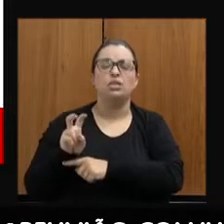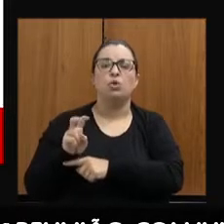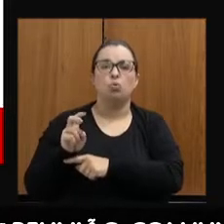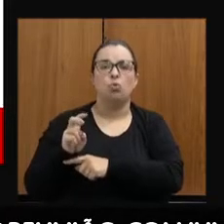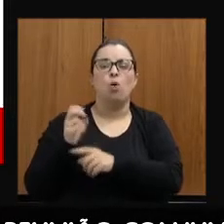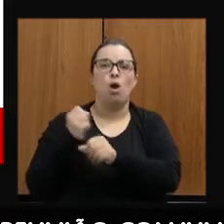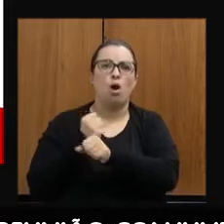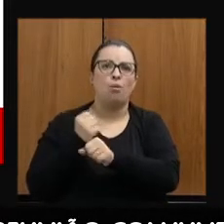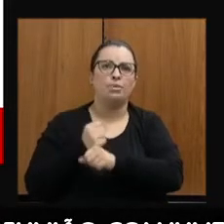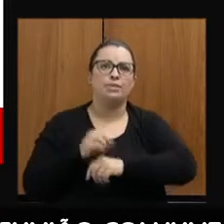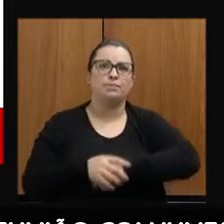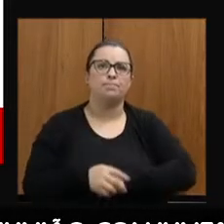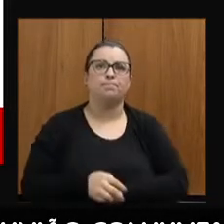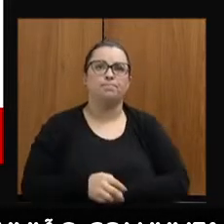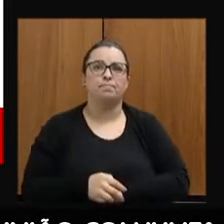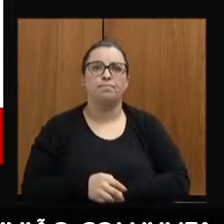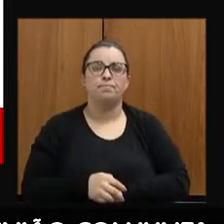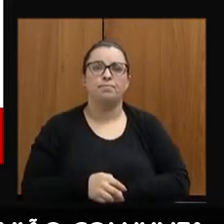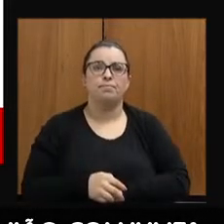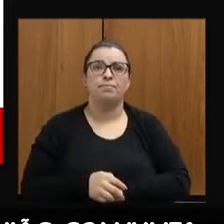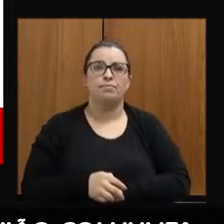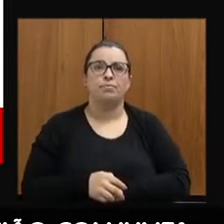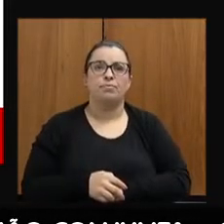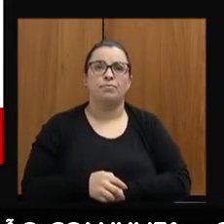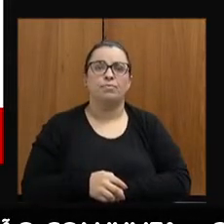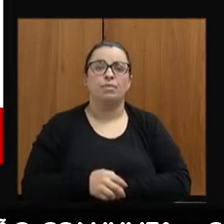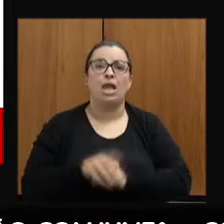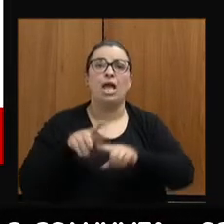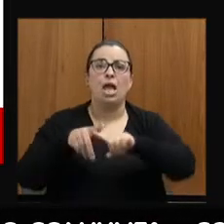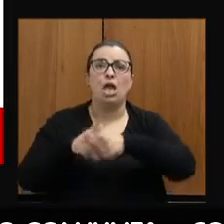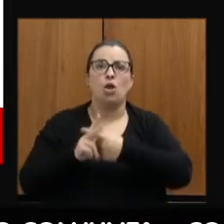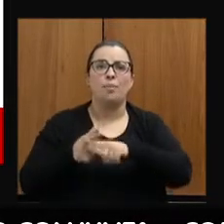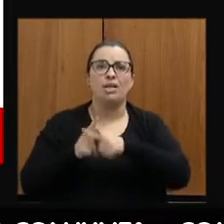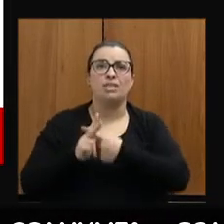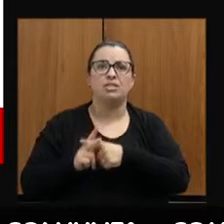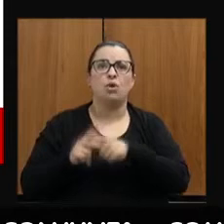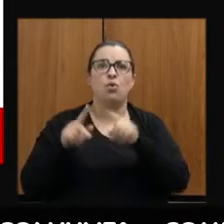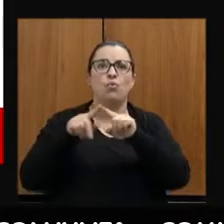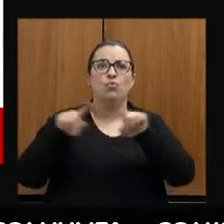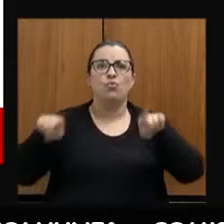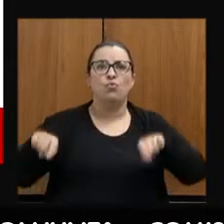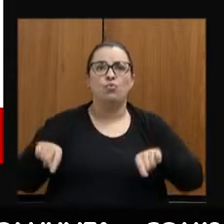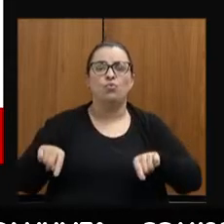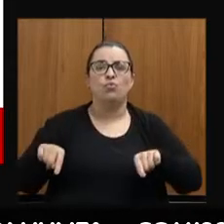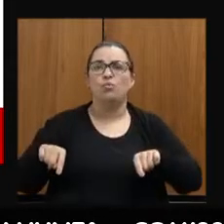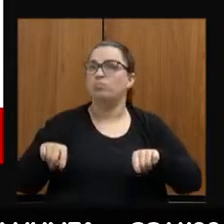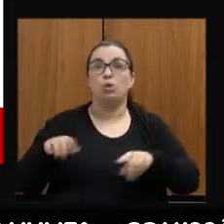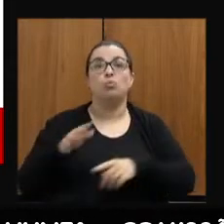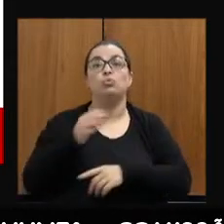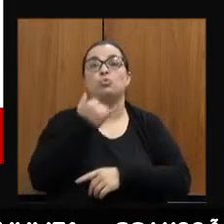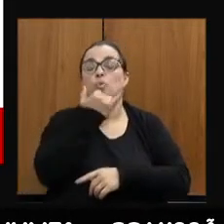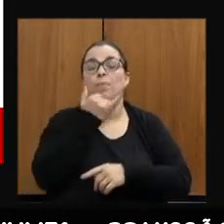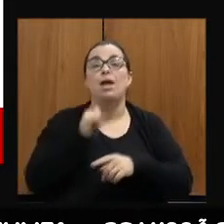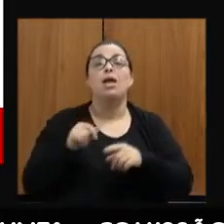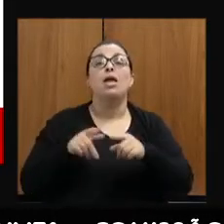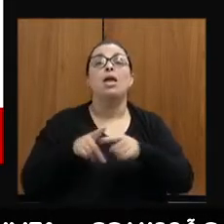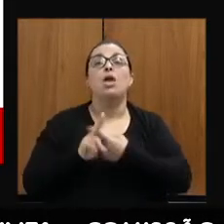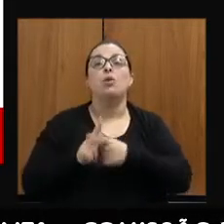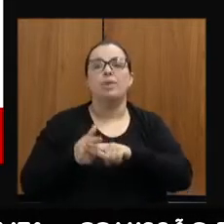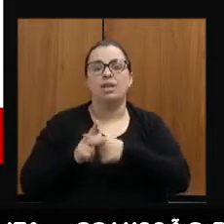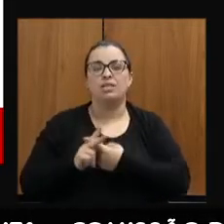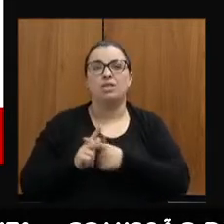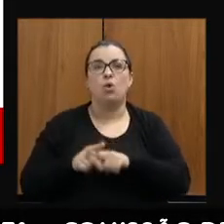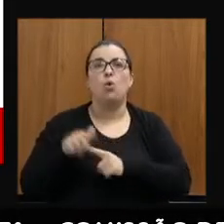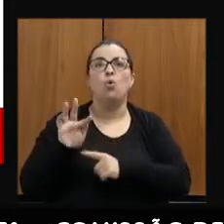passar recuperação funcional é o que a troca integral do fragmento né então dá um falando é